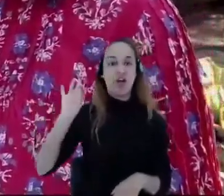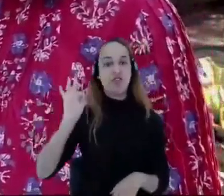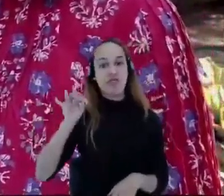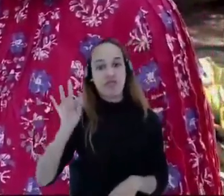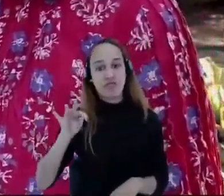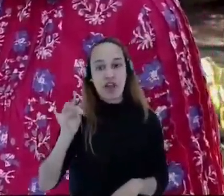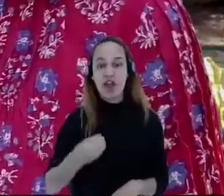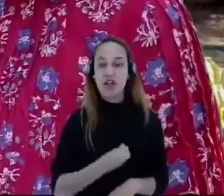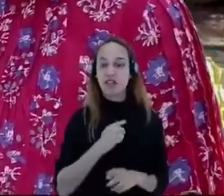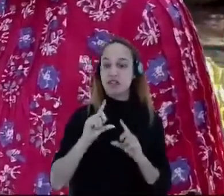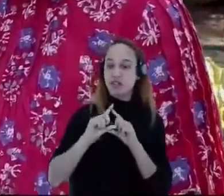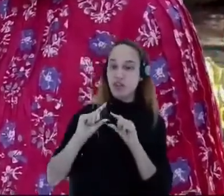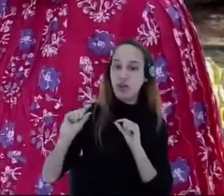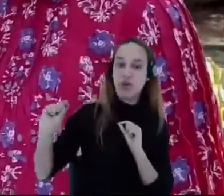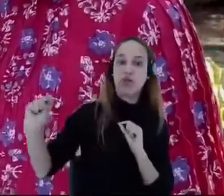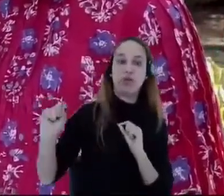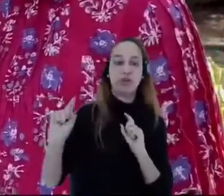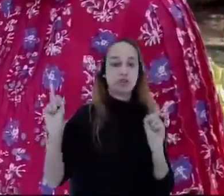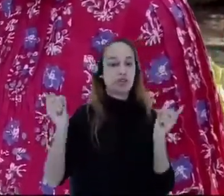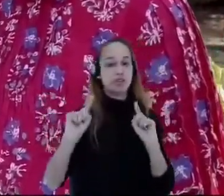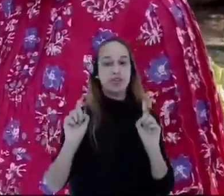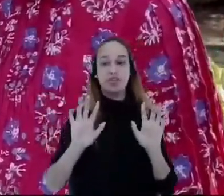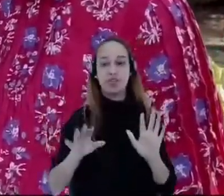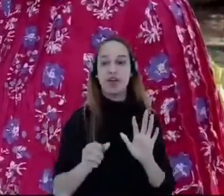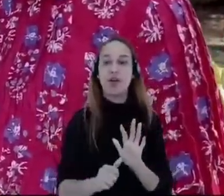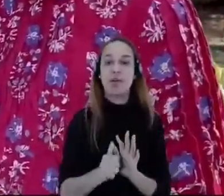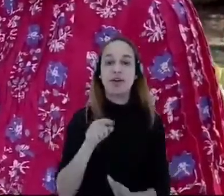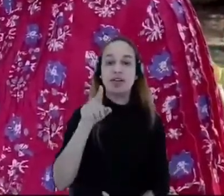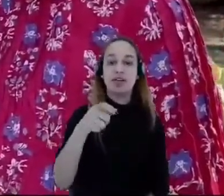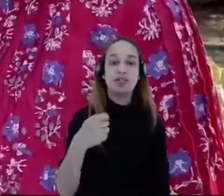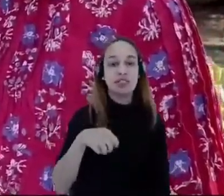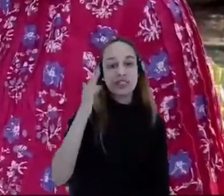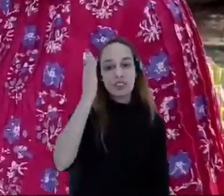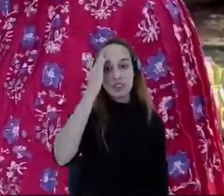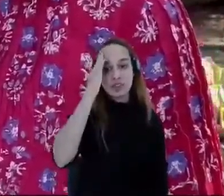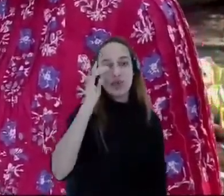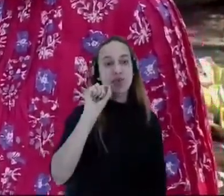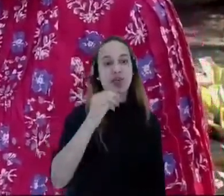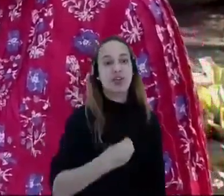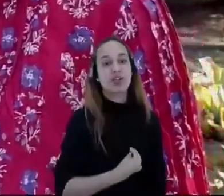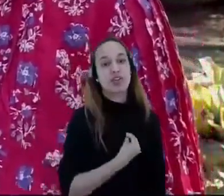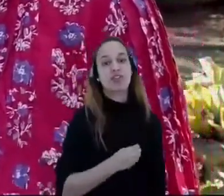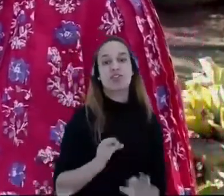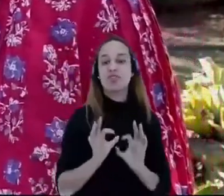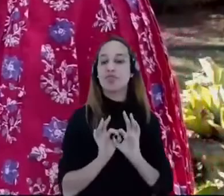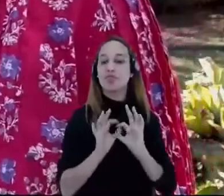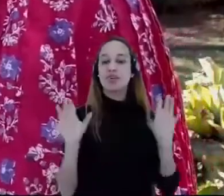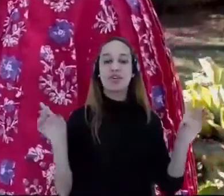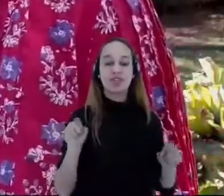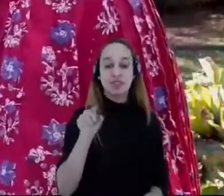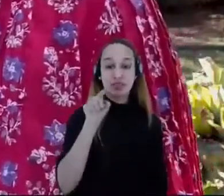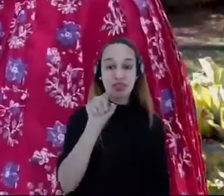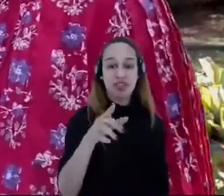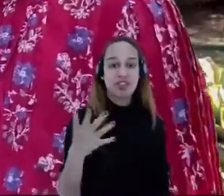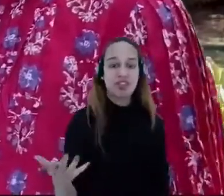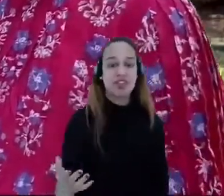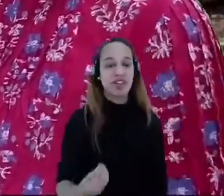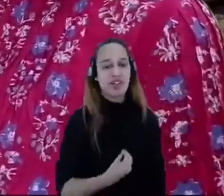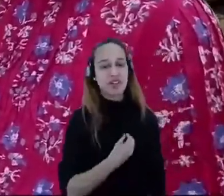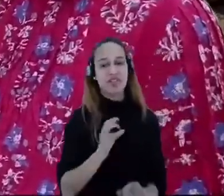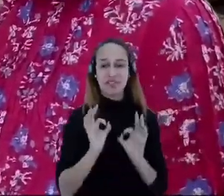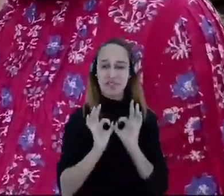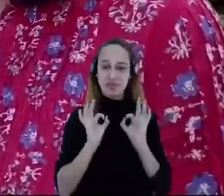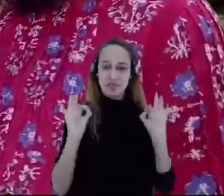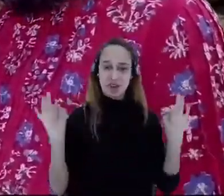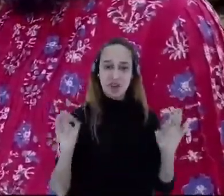pagar conta, mas primeiro você precisa saber o que é uma vida plena para você. Porque a vida plena não deve ser um conceito